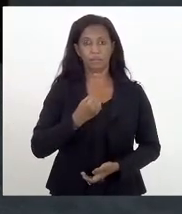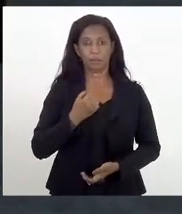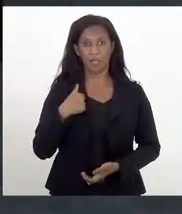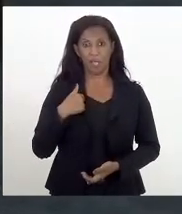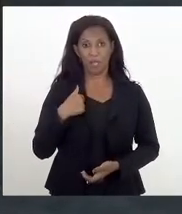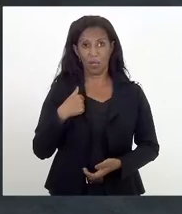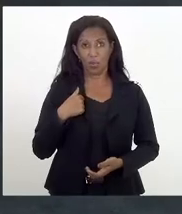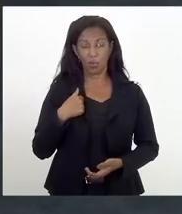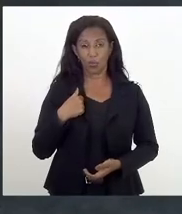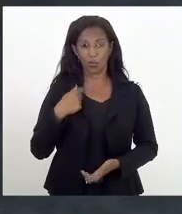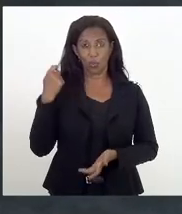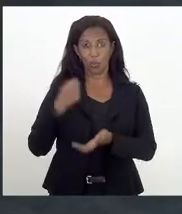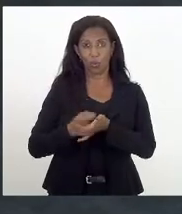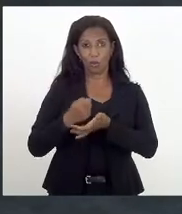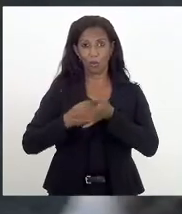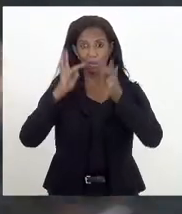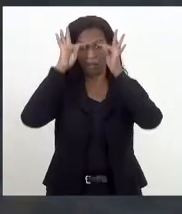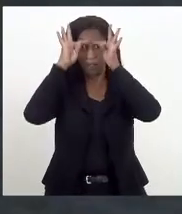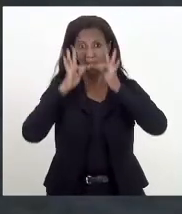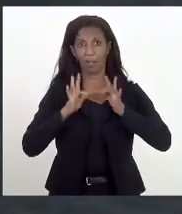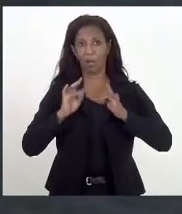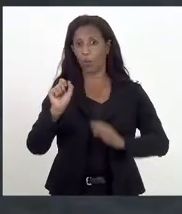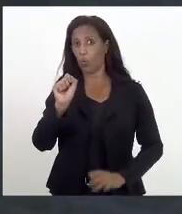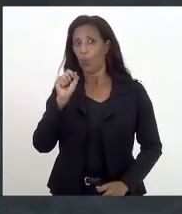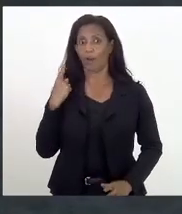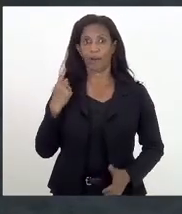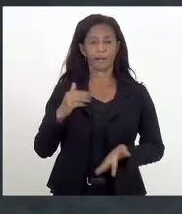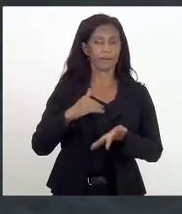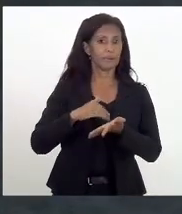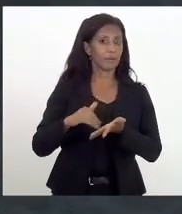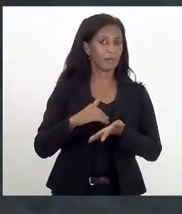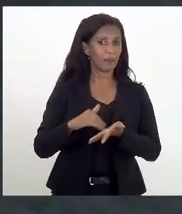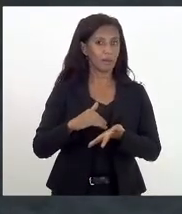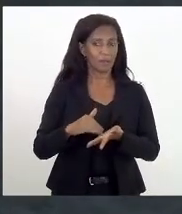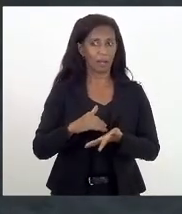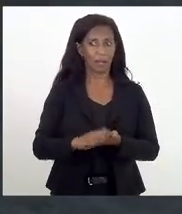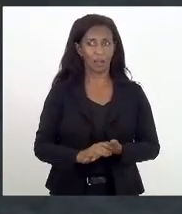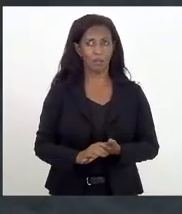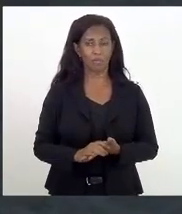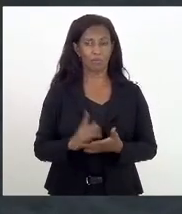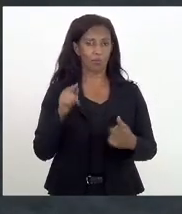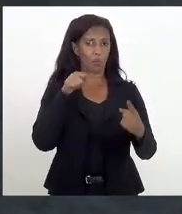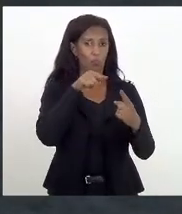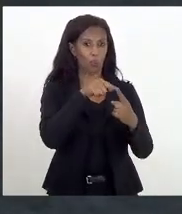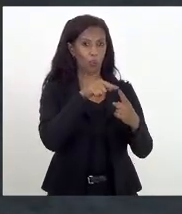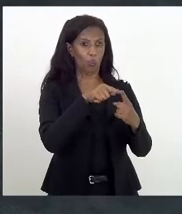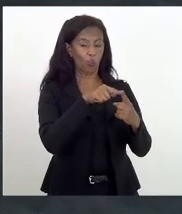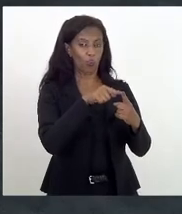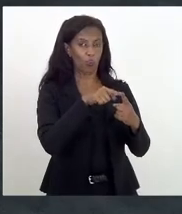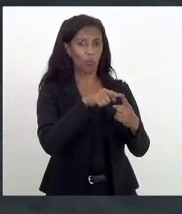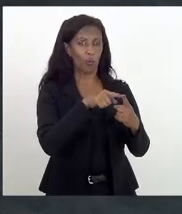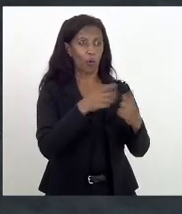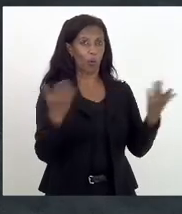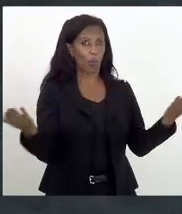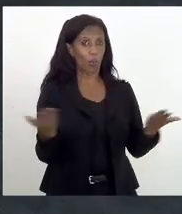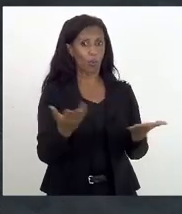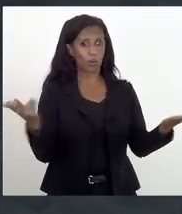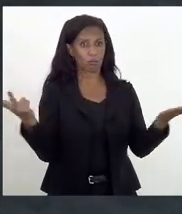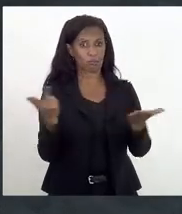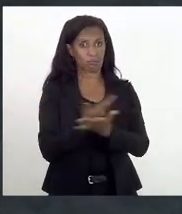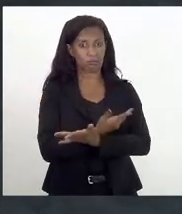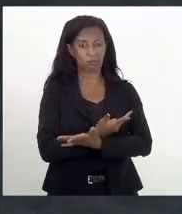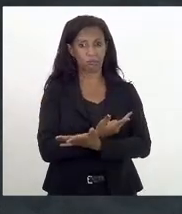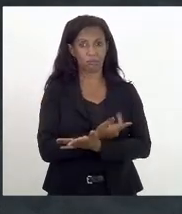sobre cada dão testemunho tá os O ex-secretário que foi objeto da opera alvo da operação hoje